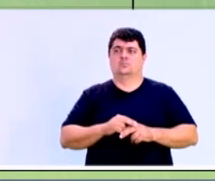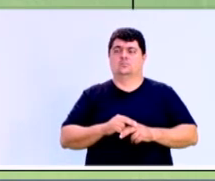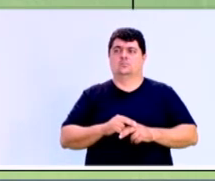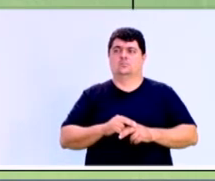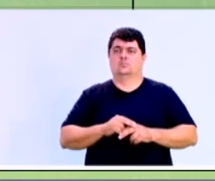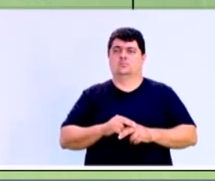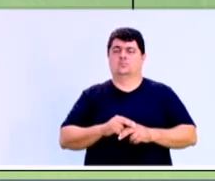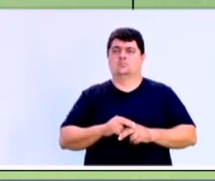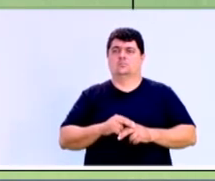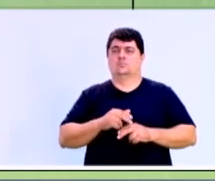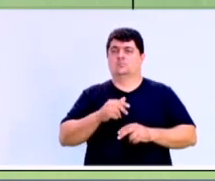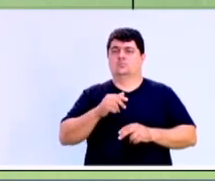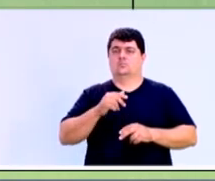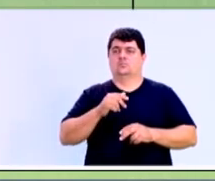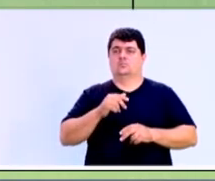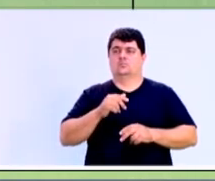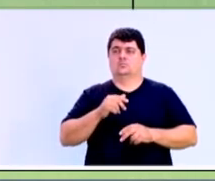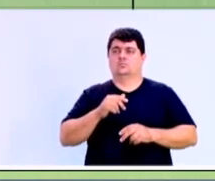dar